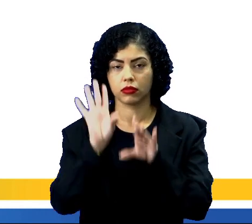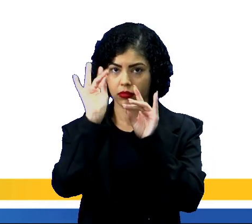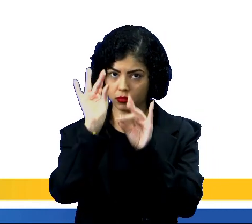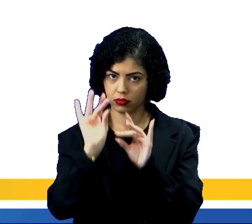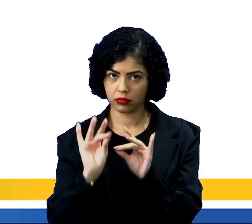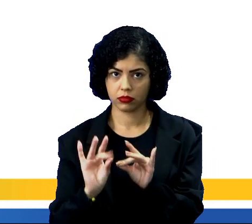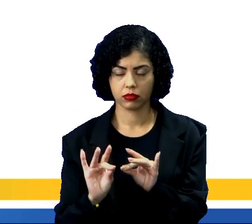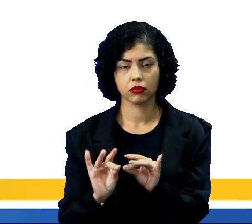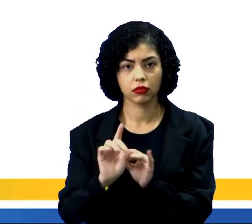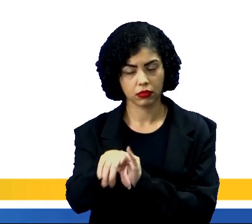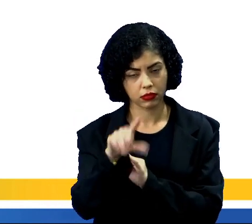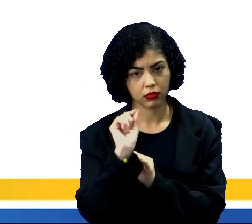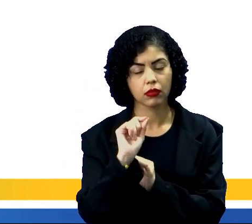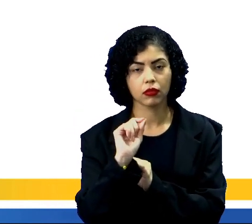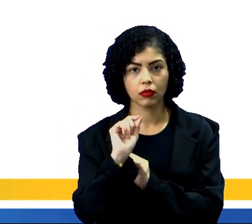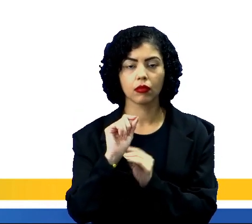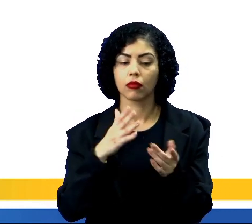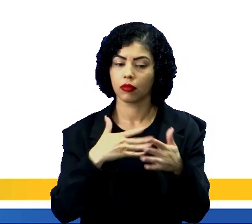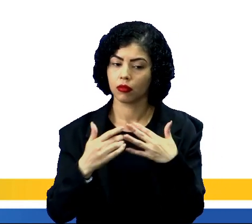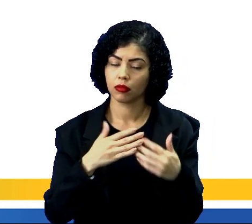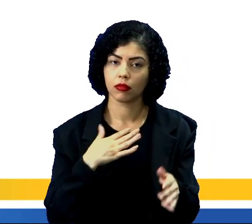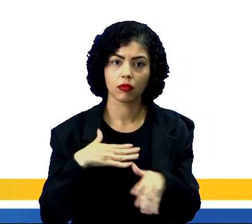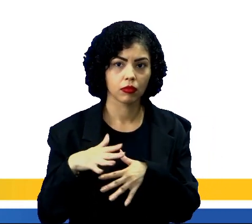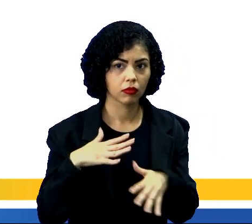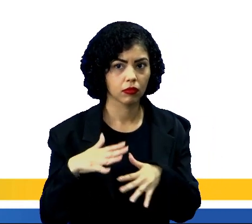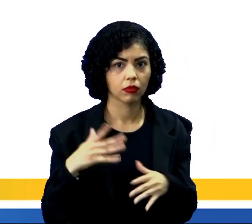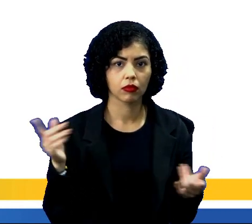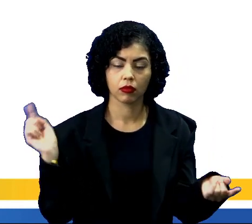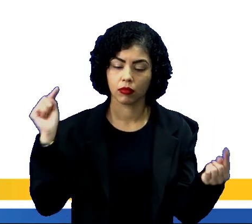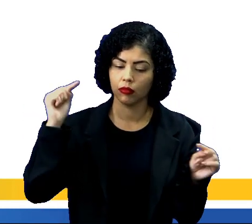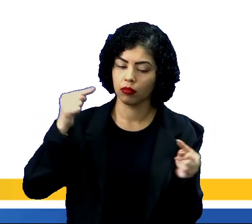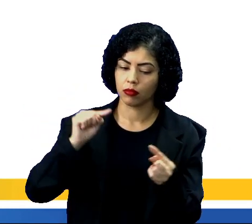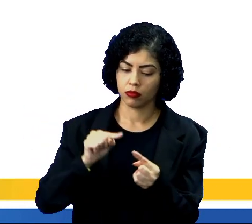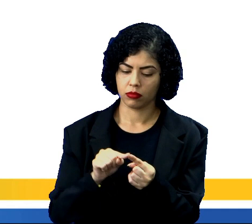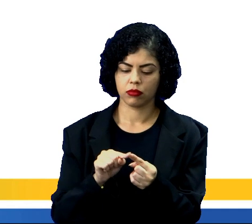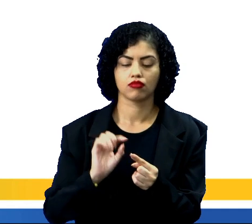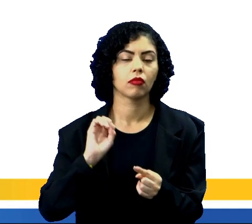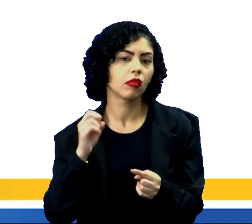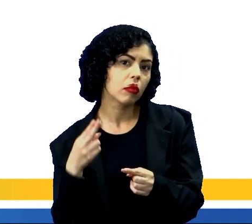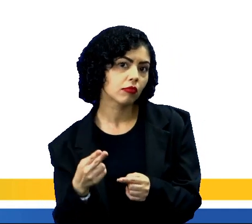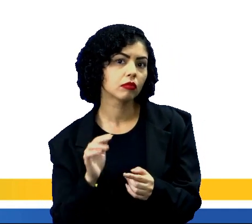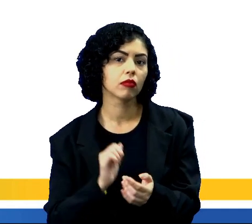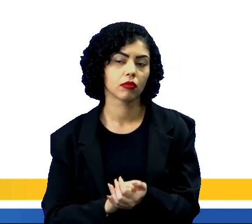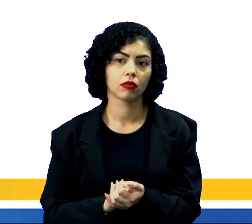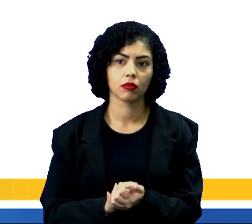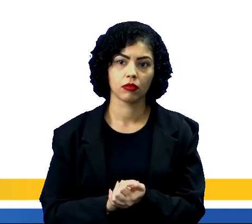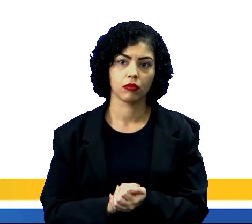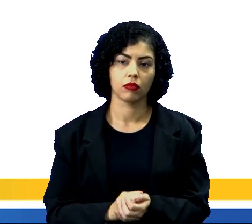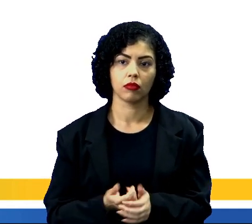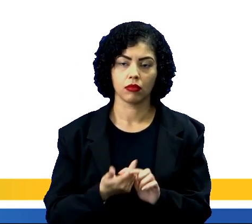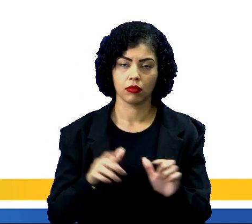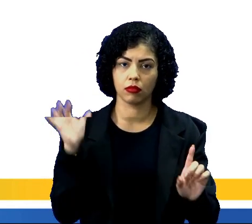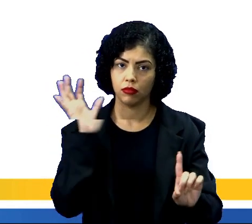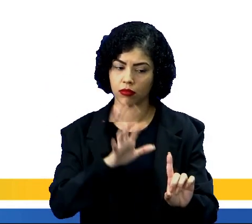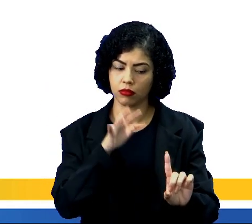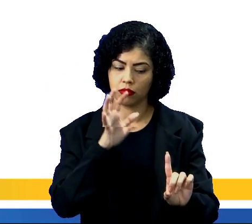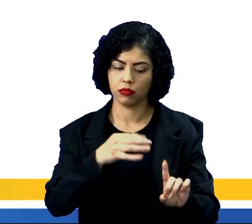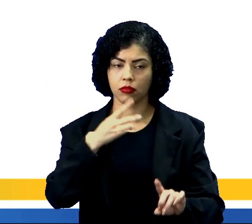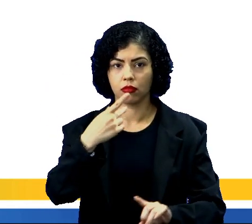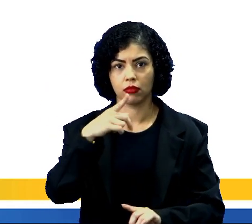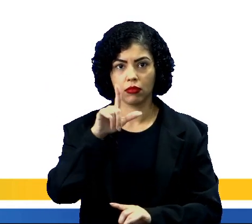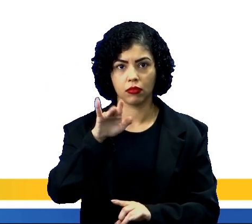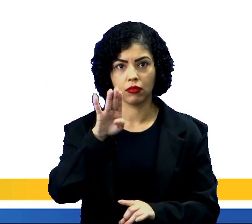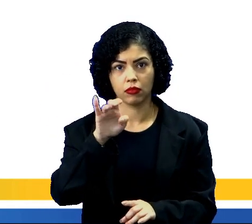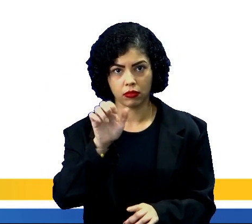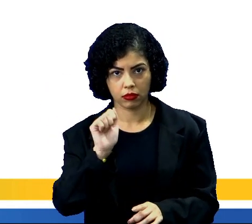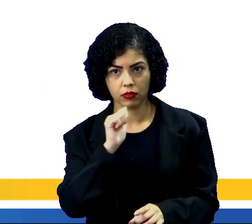manutenção dos seus privilégios. E qualquer movimento de aproximação ou de ascensão e maior influência da plebe,